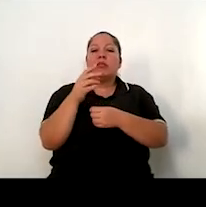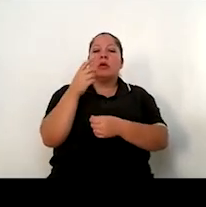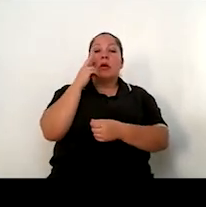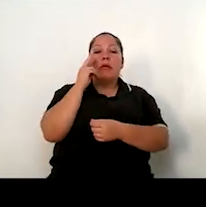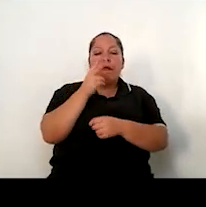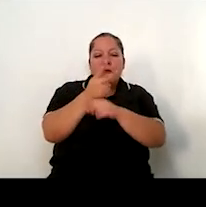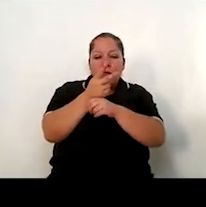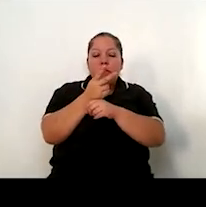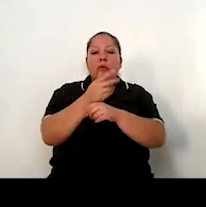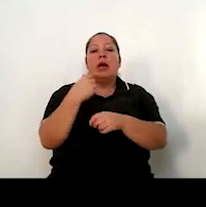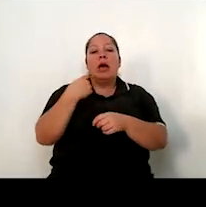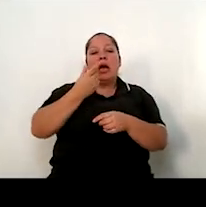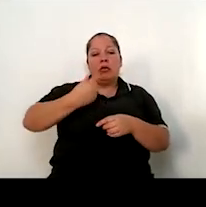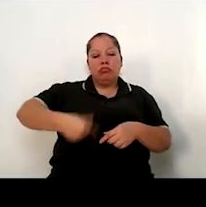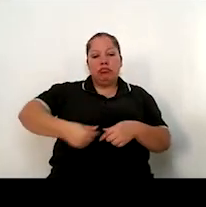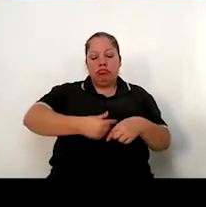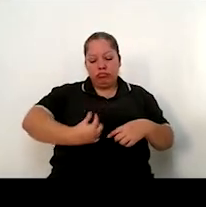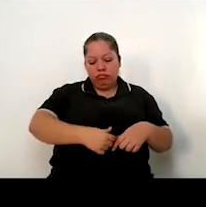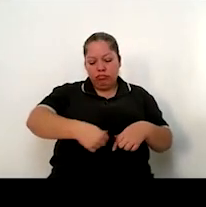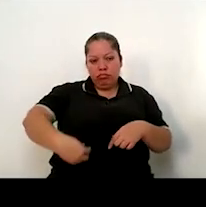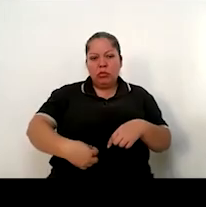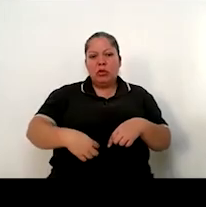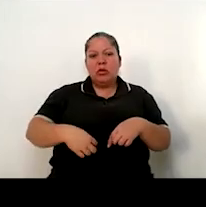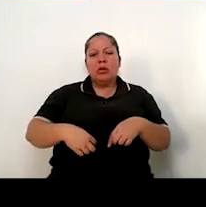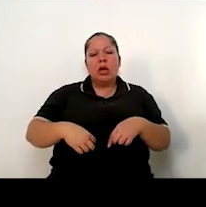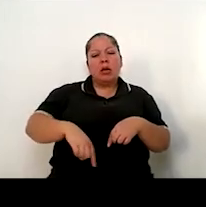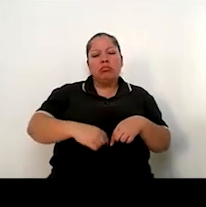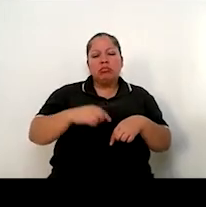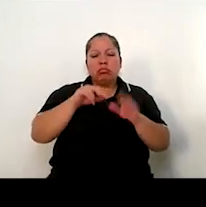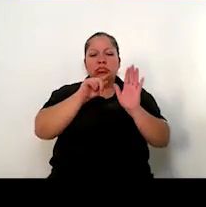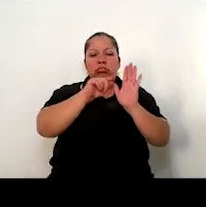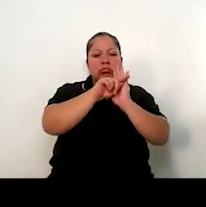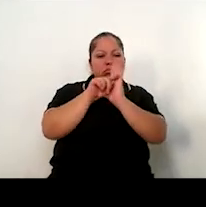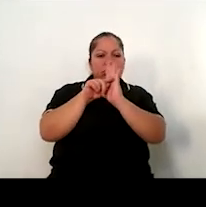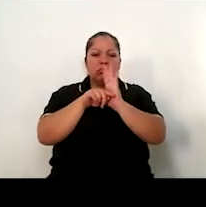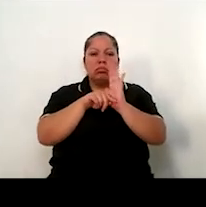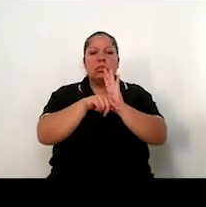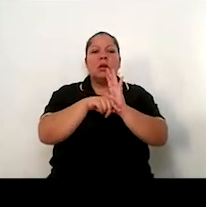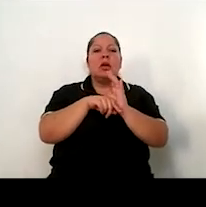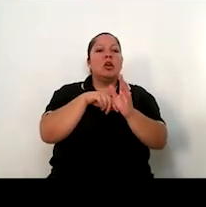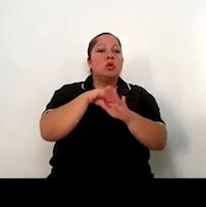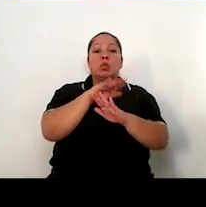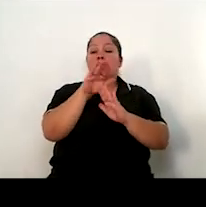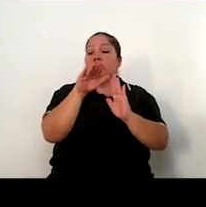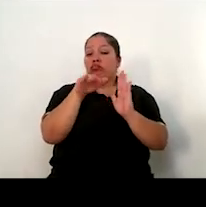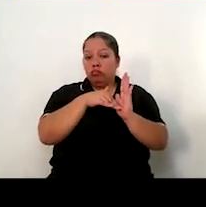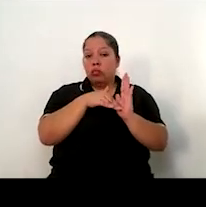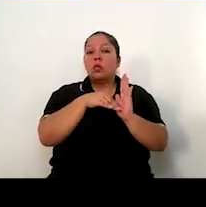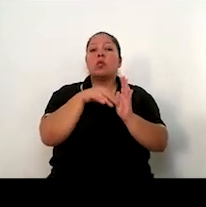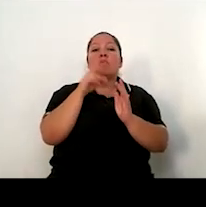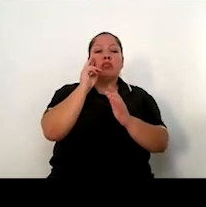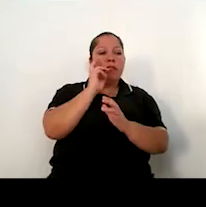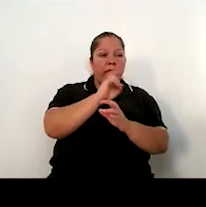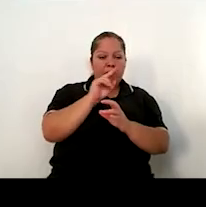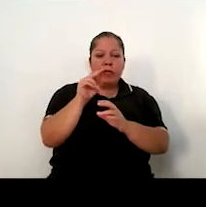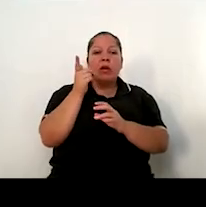direito, até o seco. E ele ainda entra aqui e vê um pedacinho do íleo, que é o finalzinho do intestino delgado, tá? Então, ele é